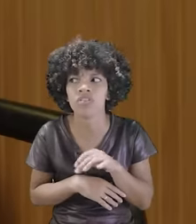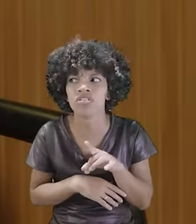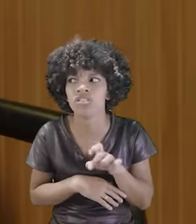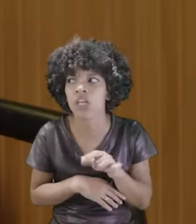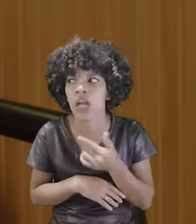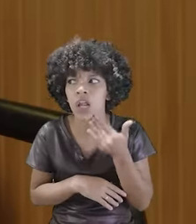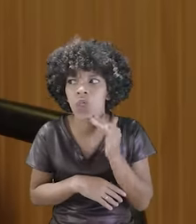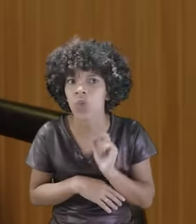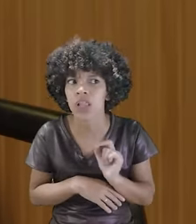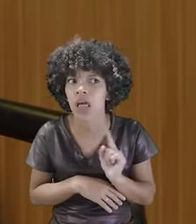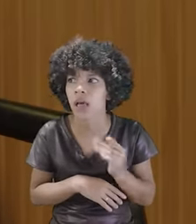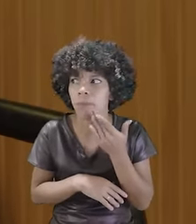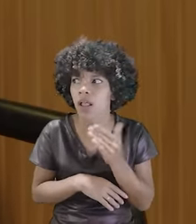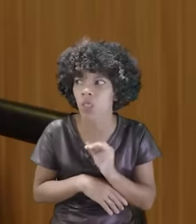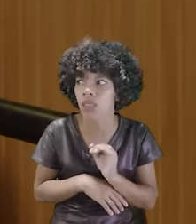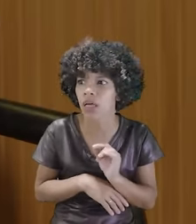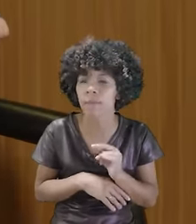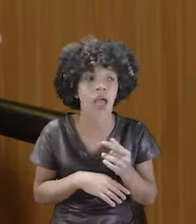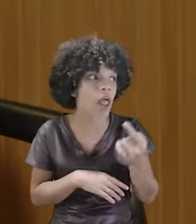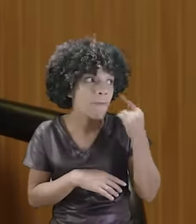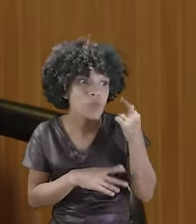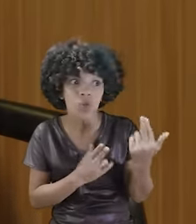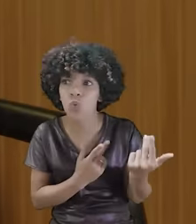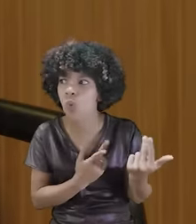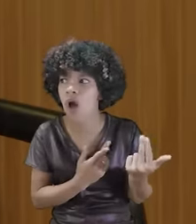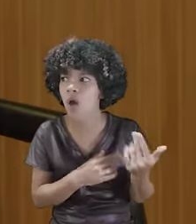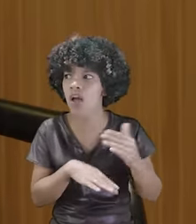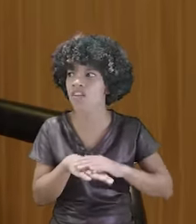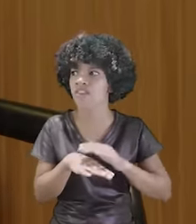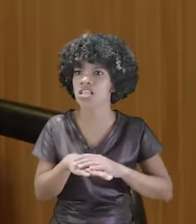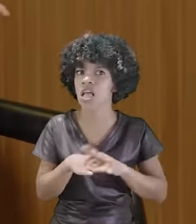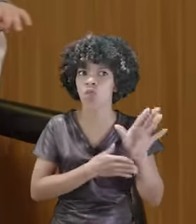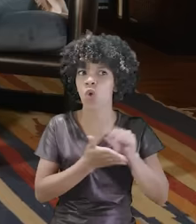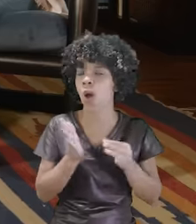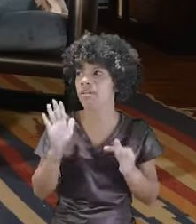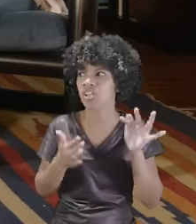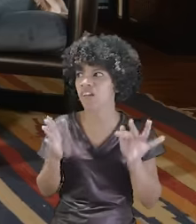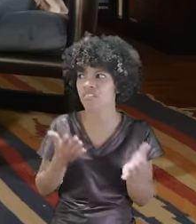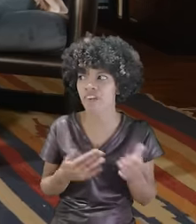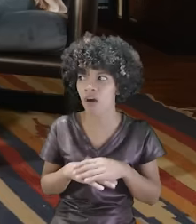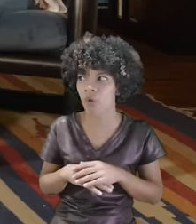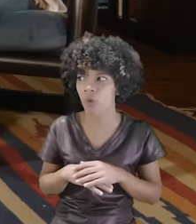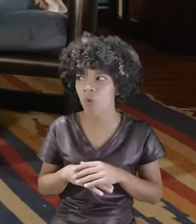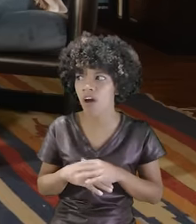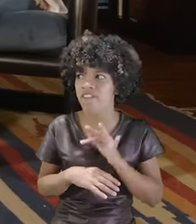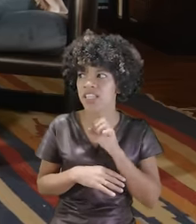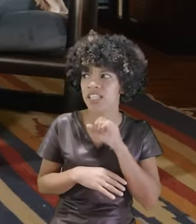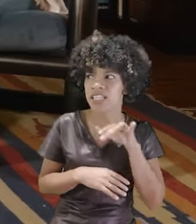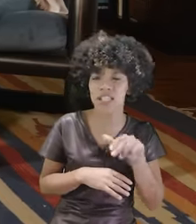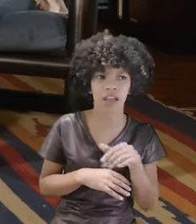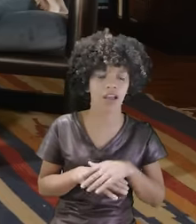entendi nada vamo ele não sei ele pensou que eu estou igual ele que estou fazendo um modelo no carnaval caramba